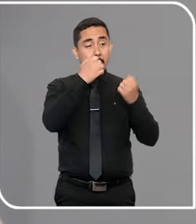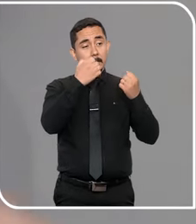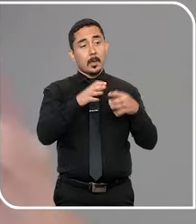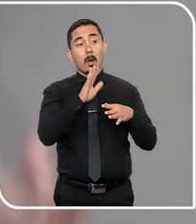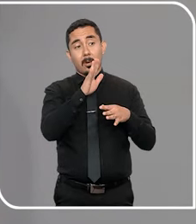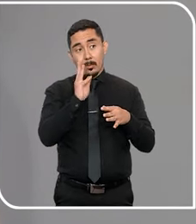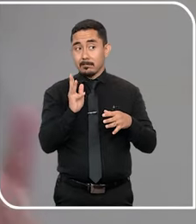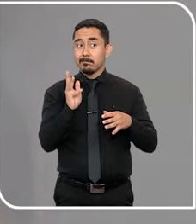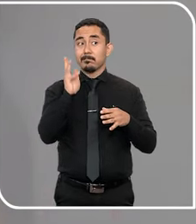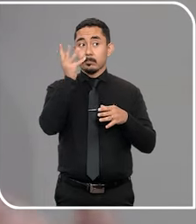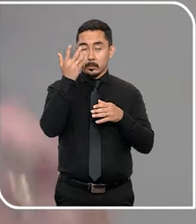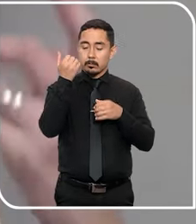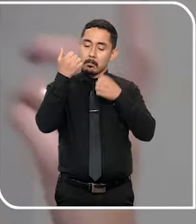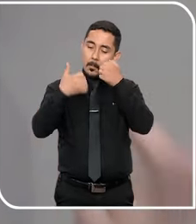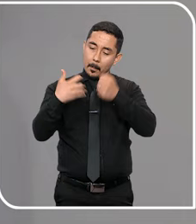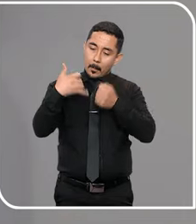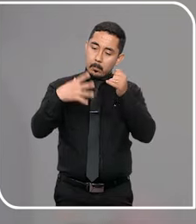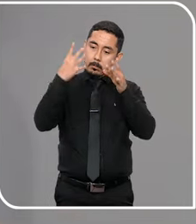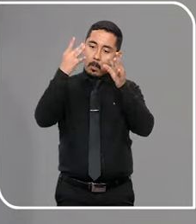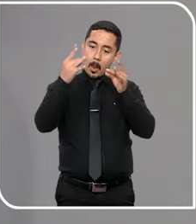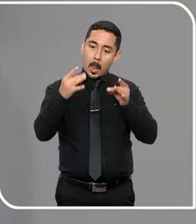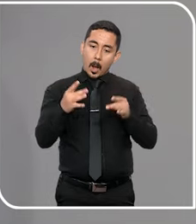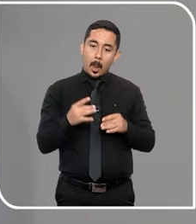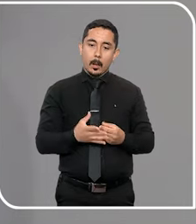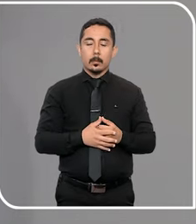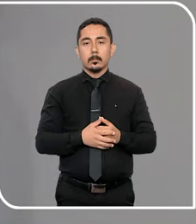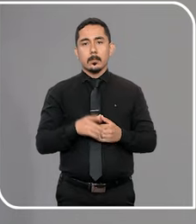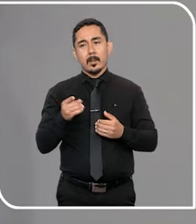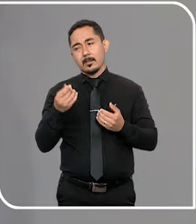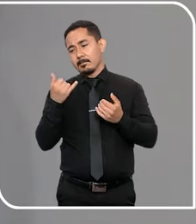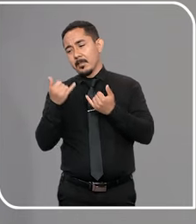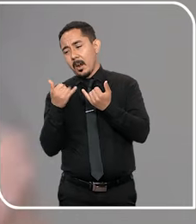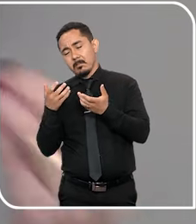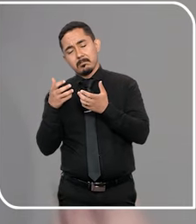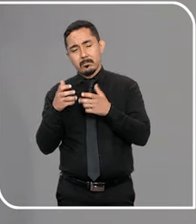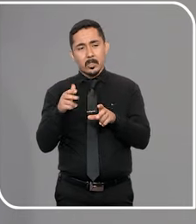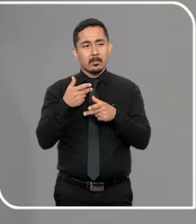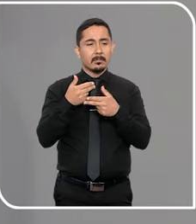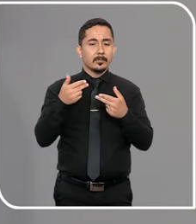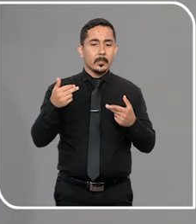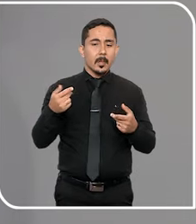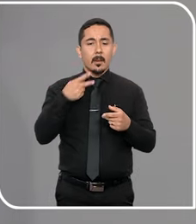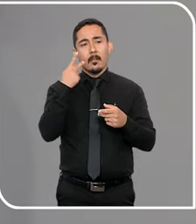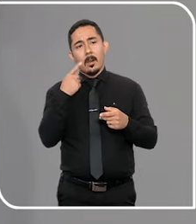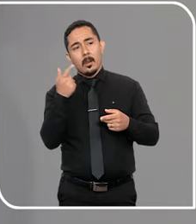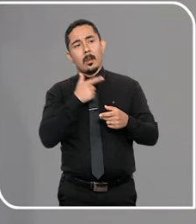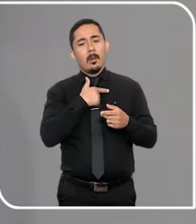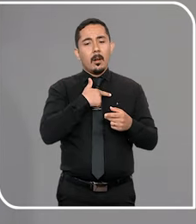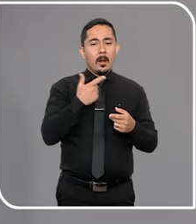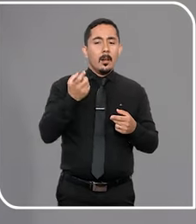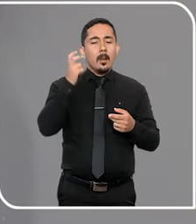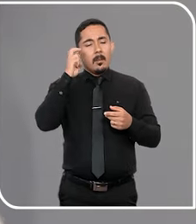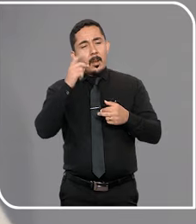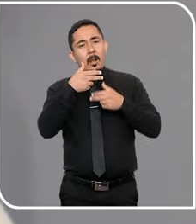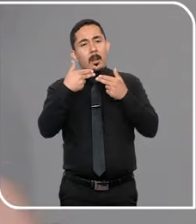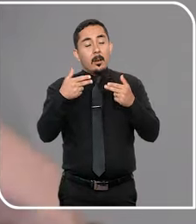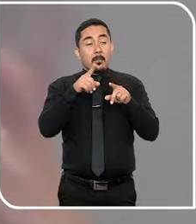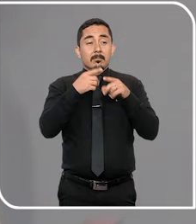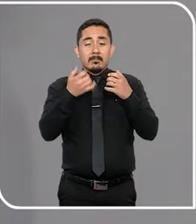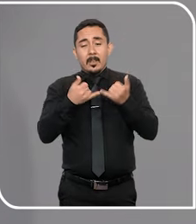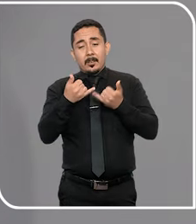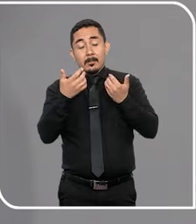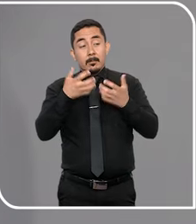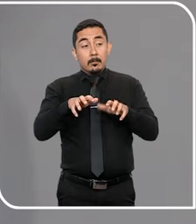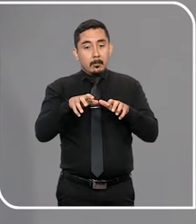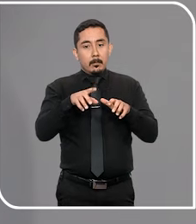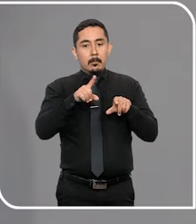PR os pais e falar olha falou assim né não quis brincar falou que é feio o aparelho que